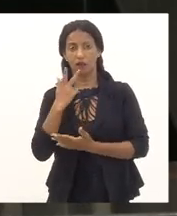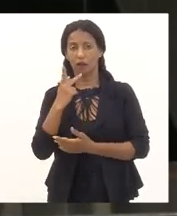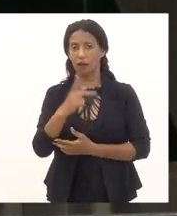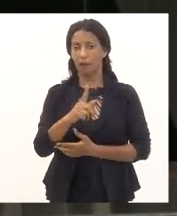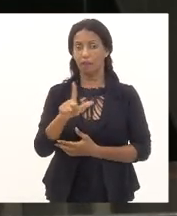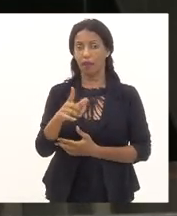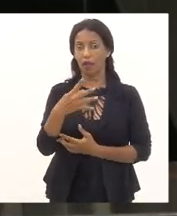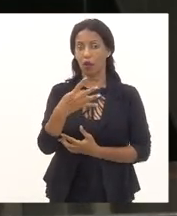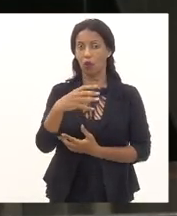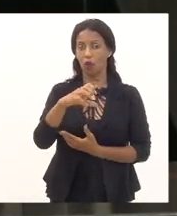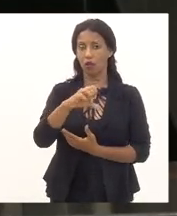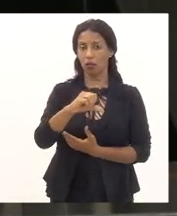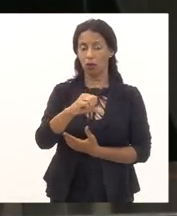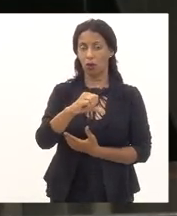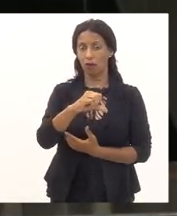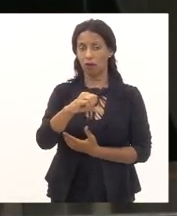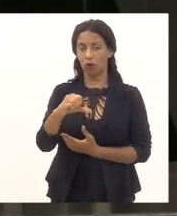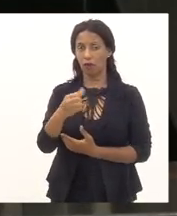PL